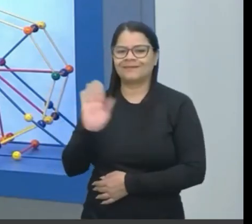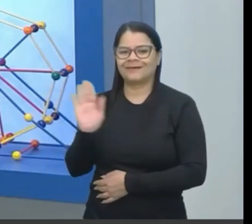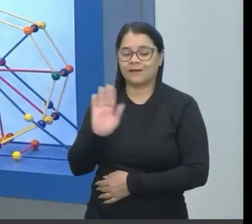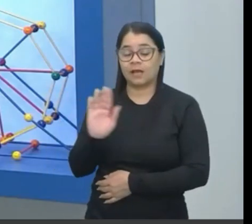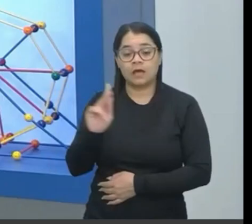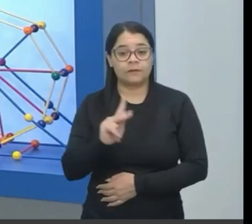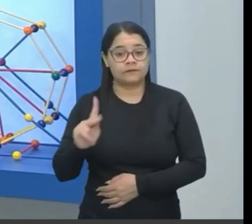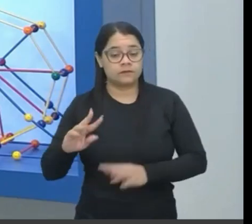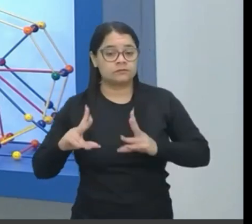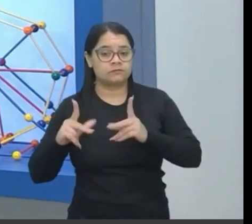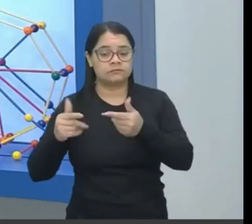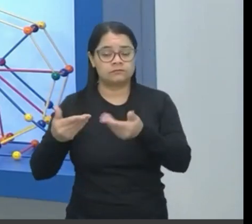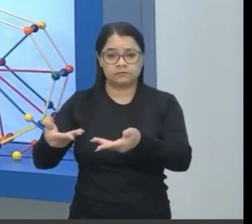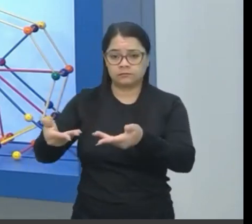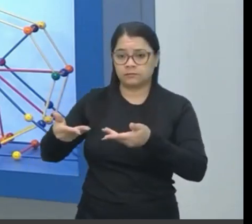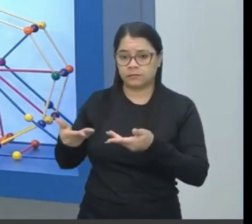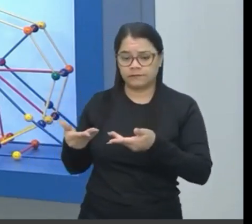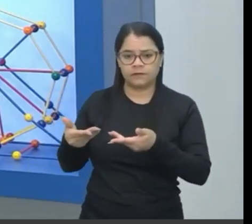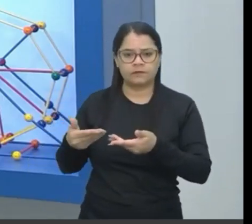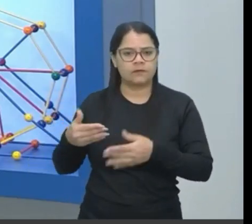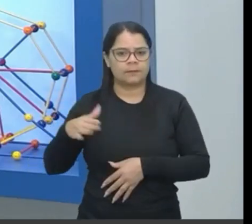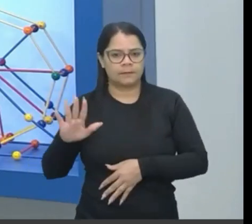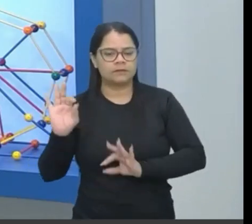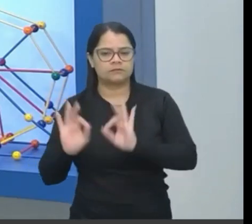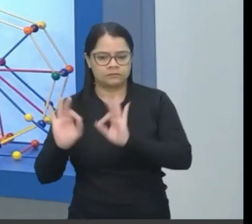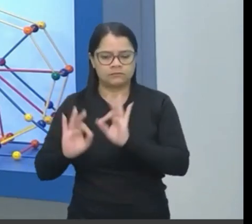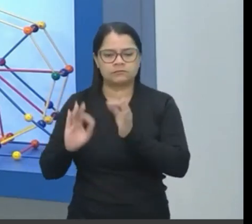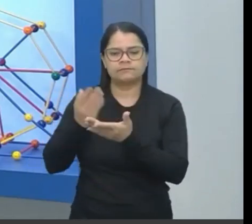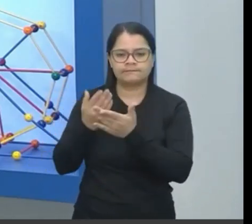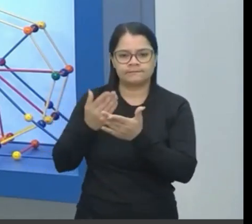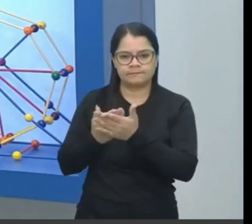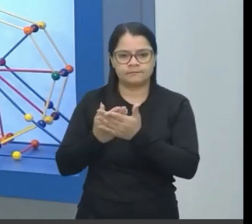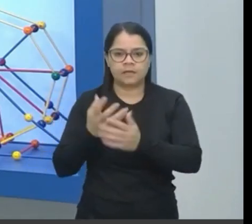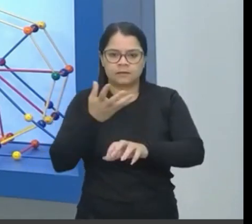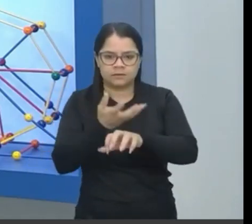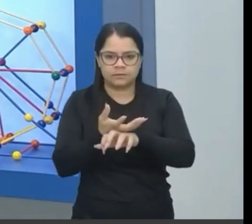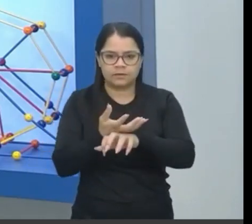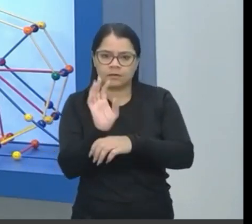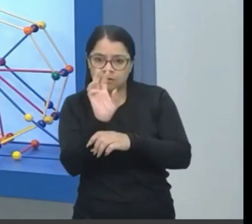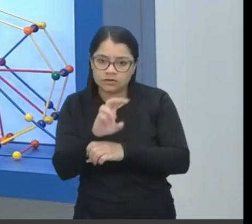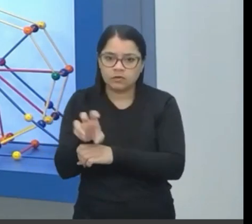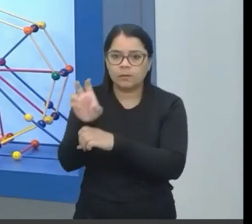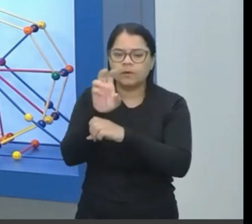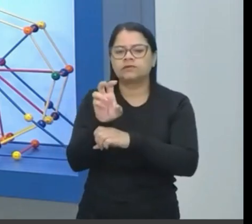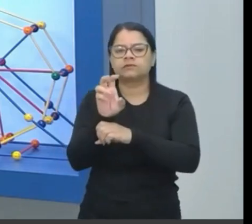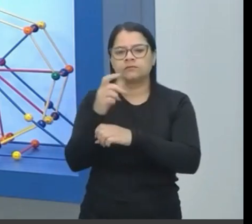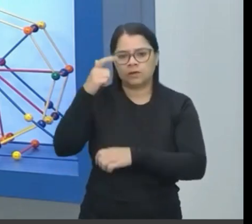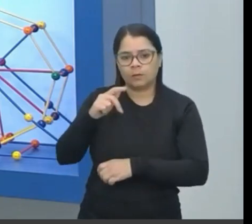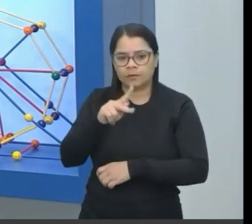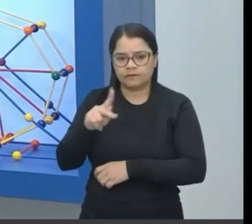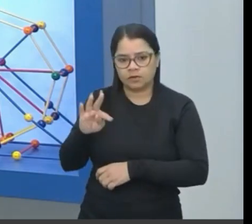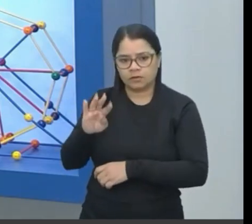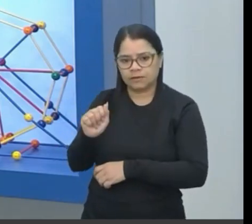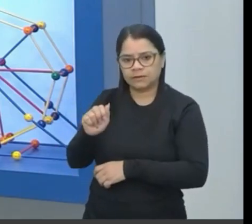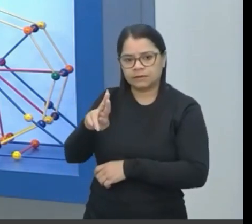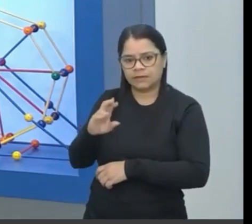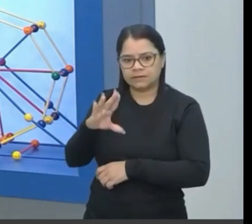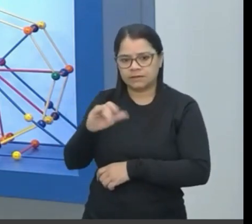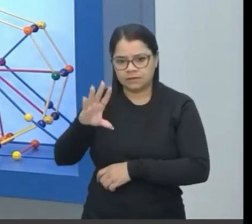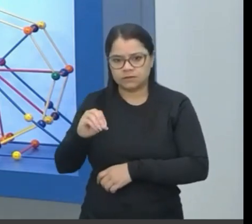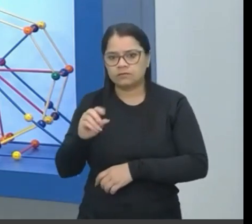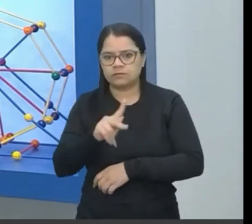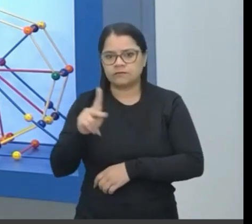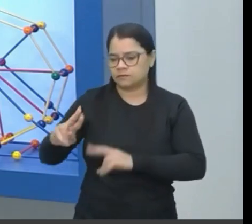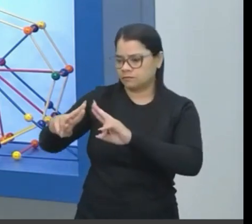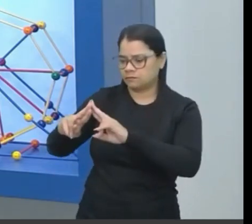Olá, professoras e professores, sejam todos muito bem-vindos a mais um planejamento de aula do componente de robótica. Eu sou o professor Tarcísio, professor